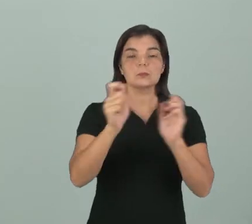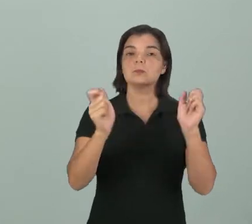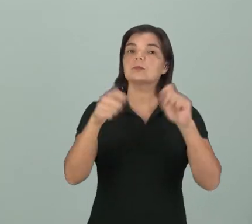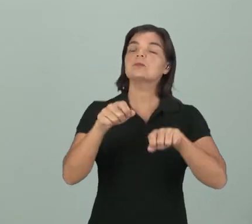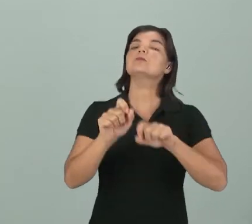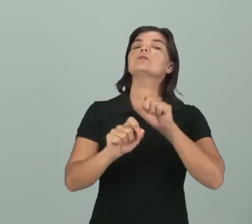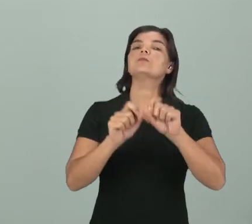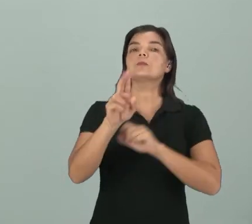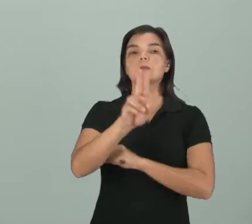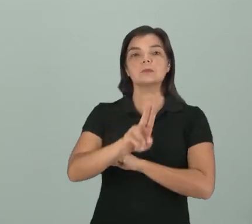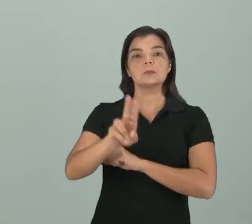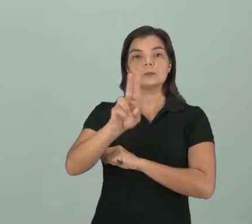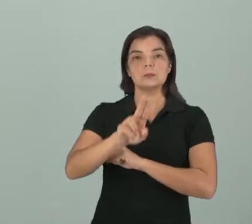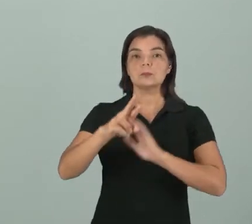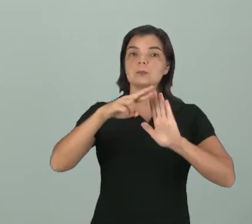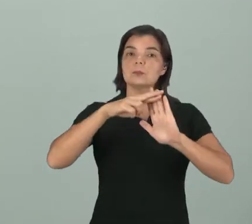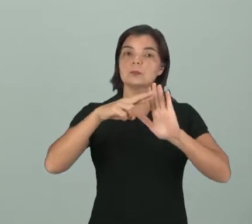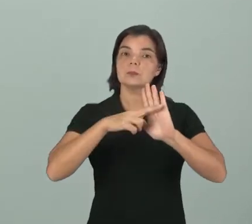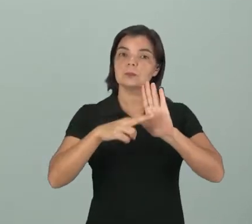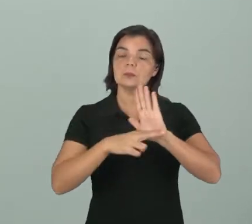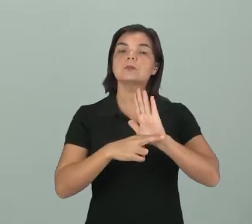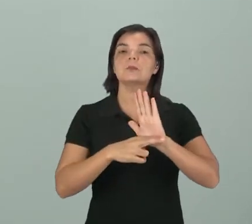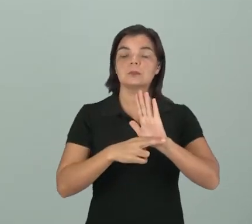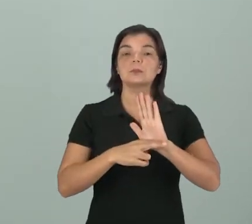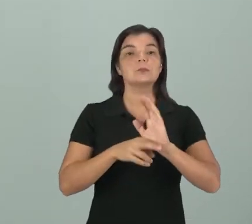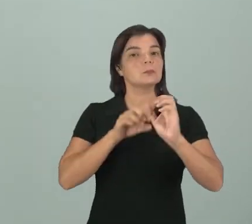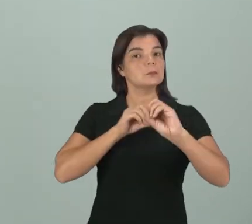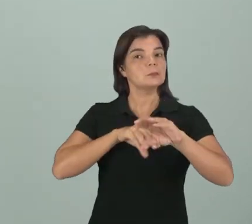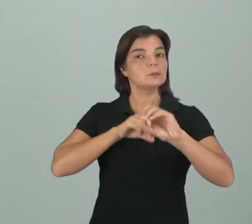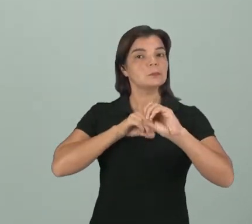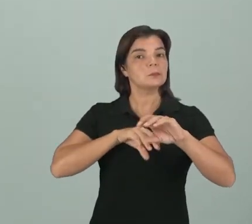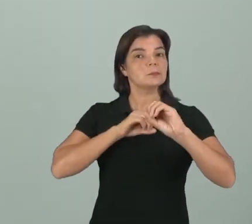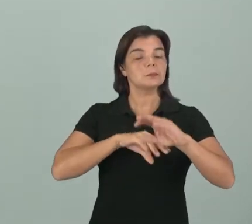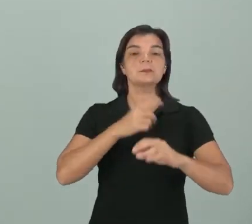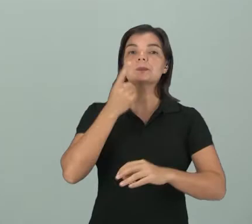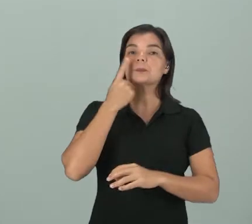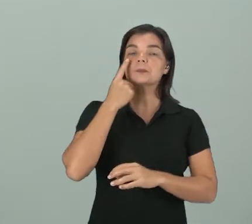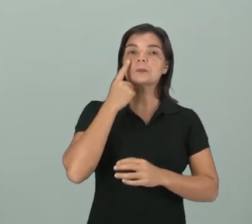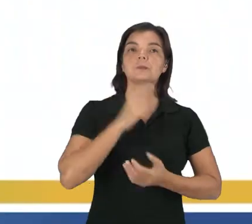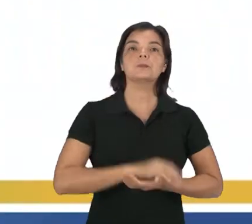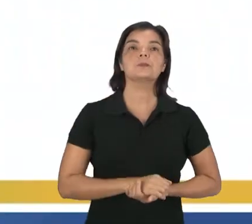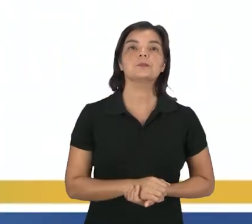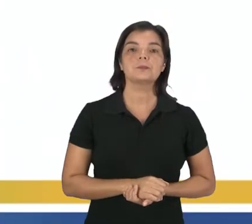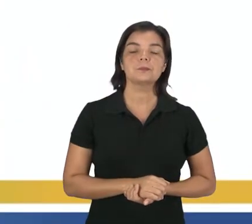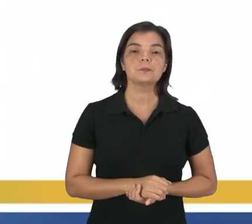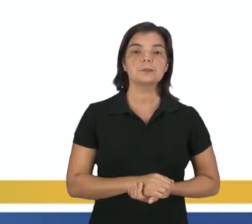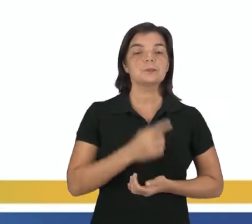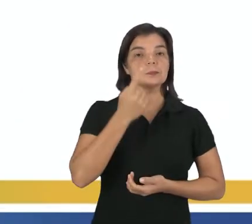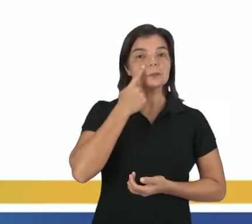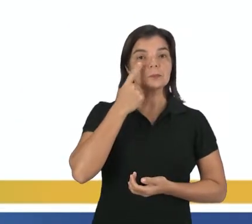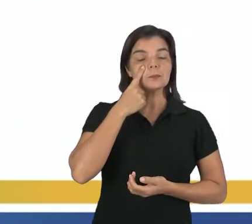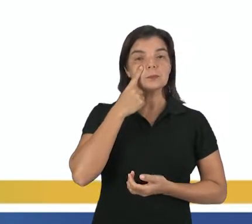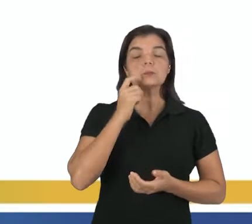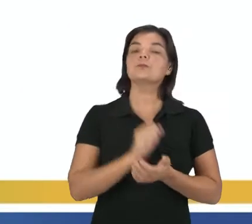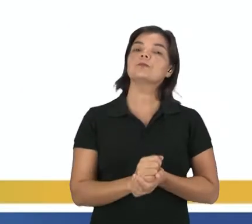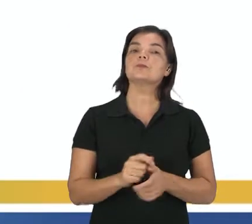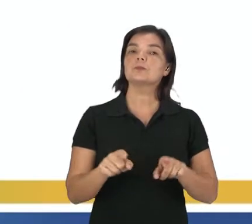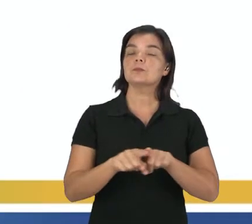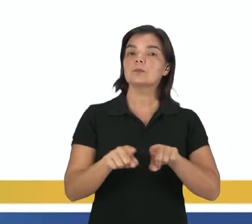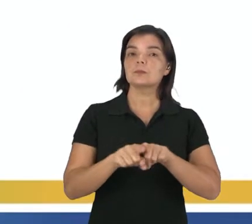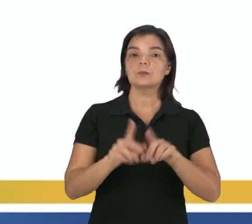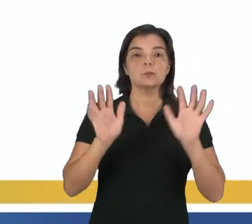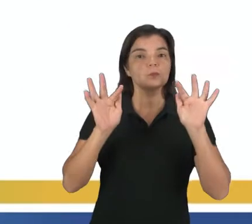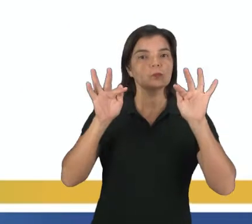vocês possam utilizar as regras aqui ensinadas, tá bom? Vamos lá! Vamos ler o conto O Fim